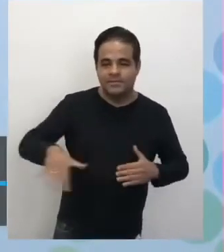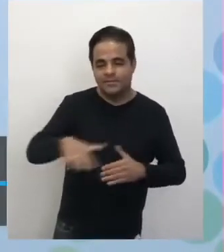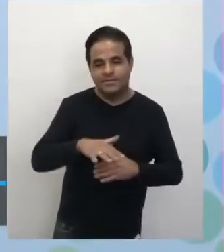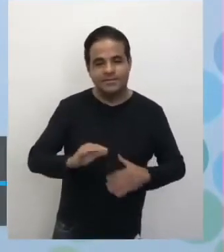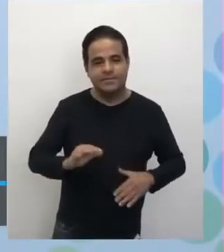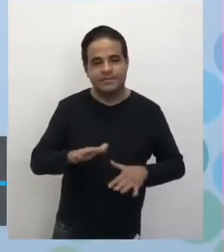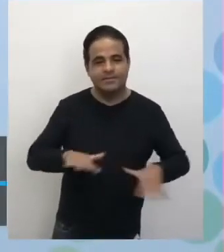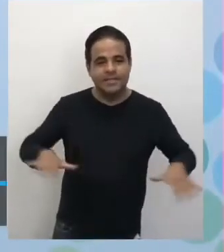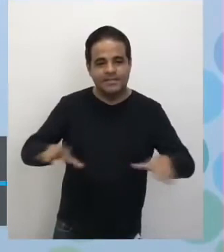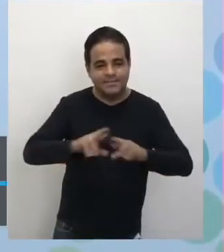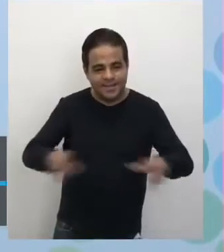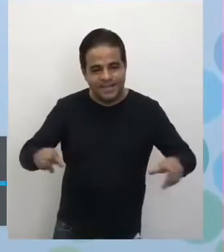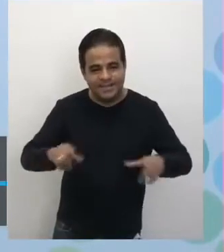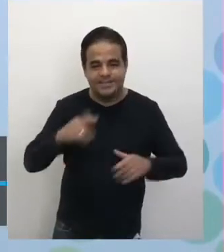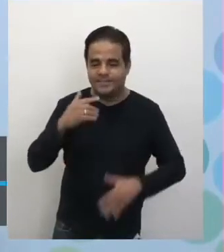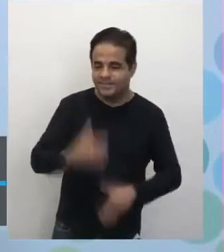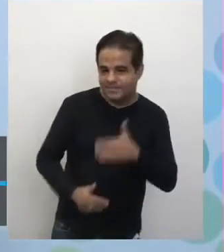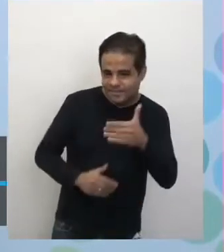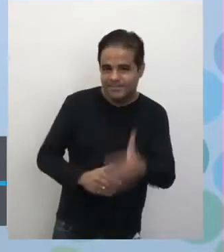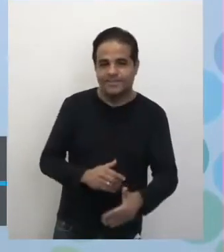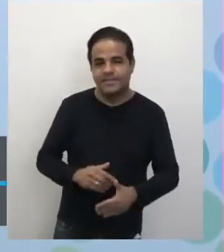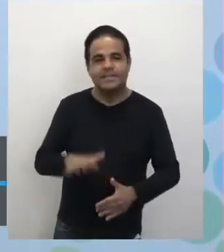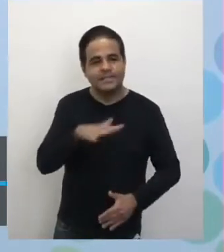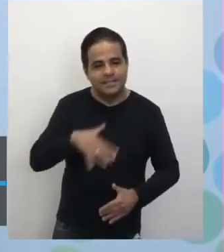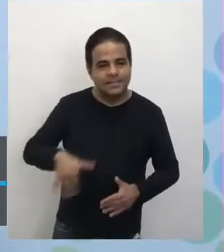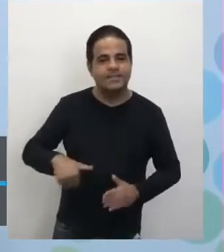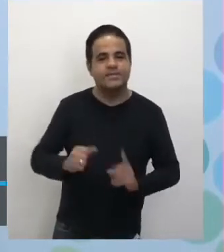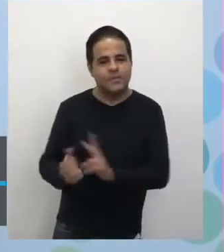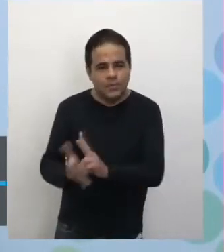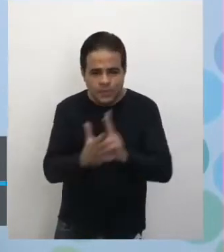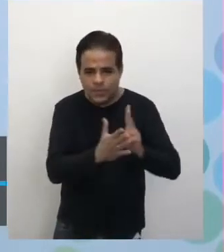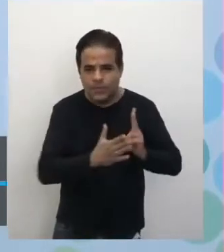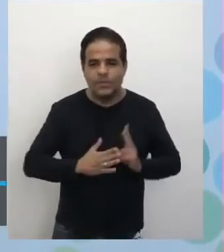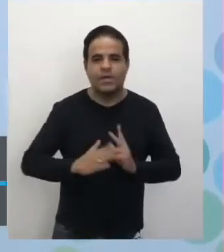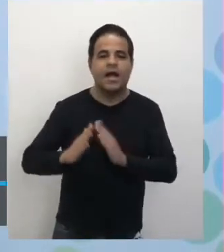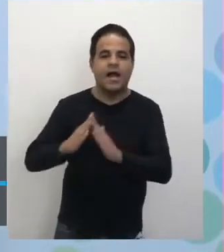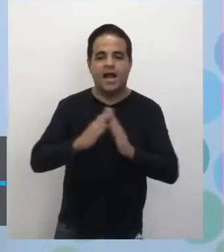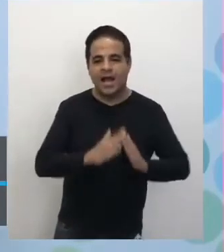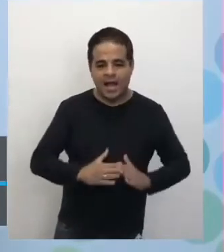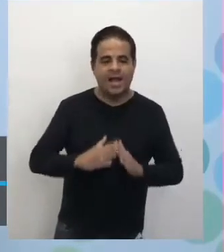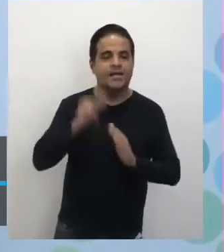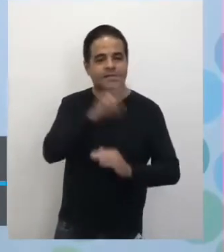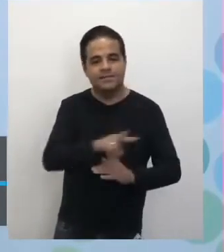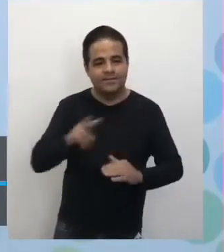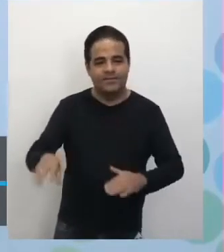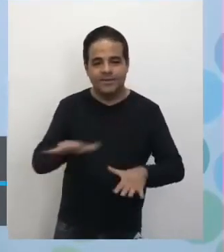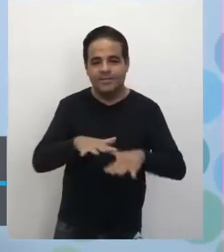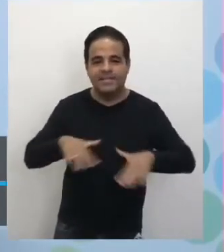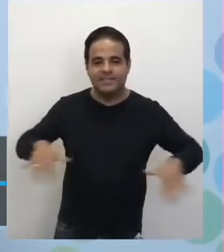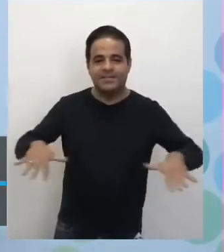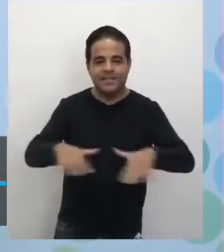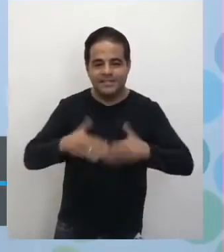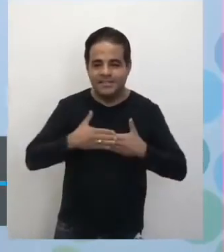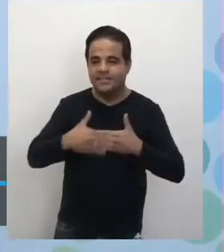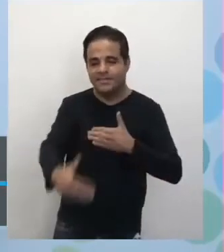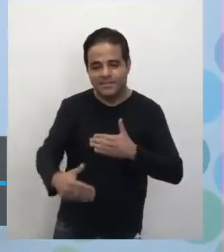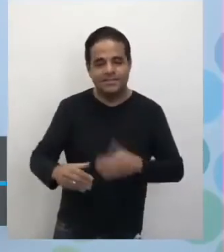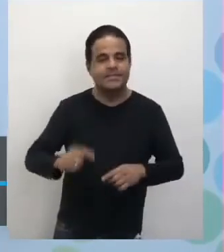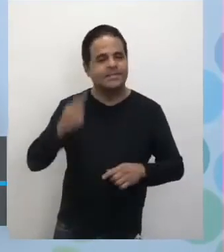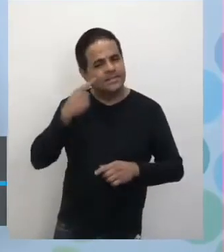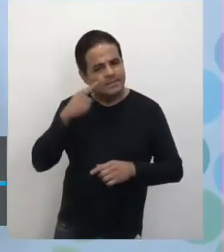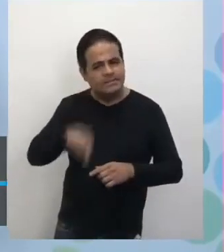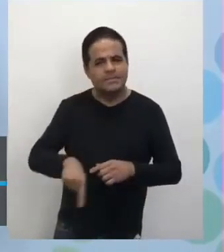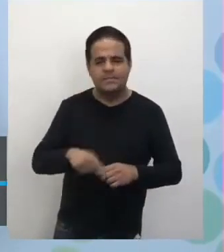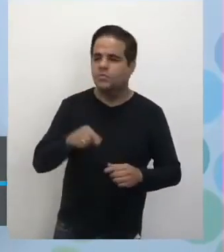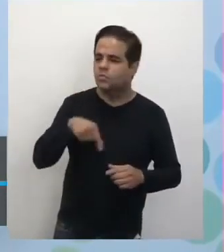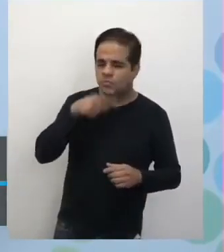com essa questão aí do meio ambiente e até dos indígenas que moravam, que a gente viu no vídeo, né? E sempre lembrando, a gente não dá